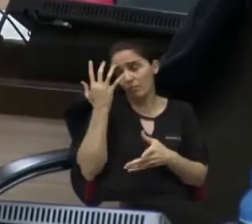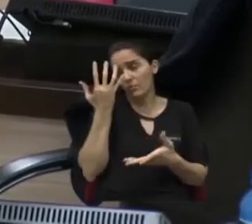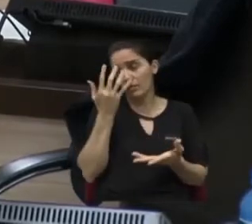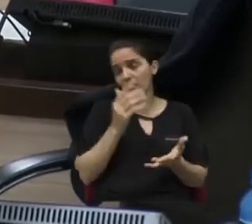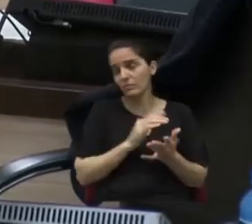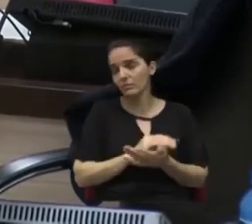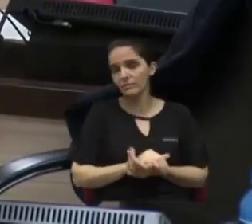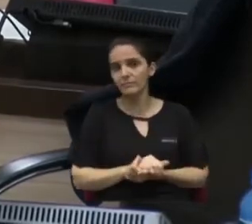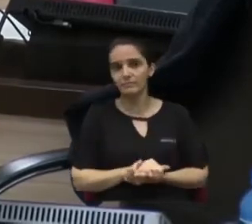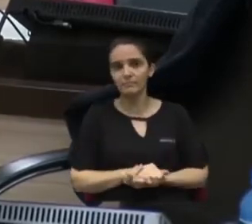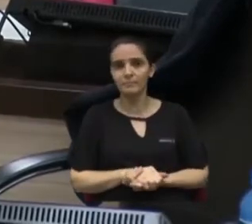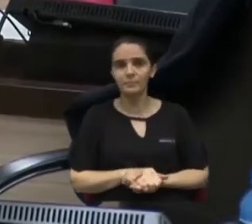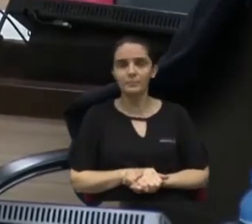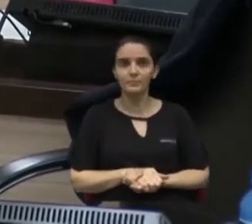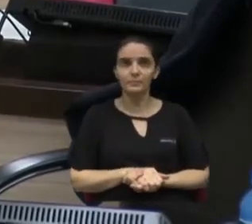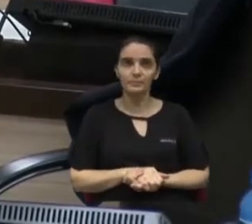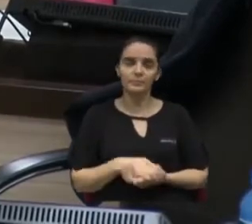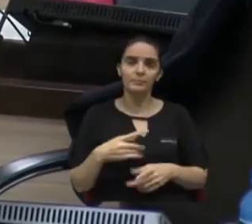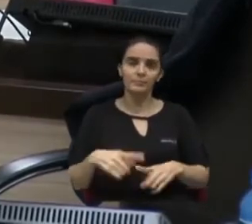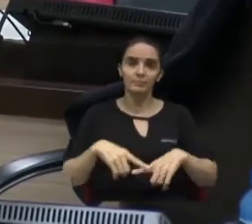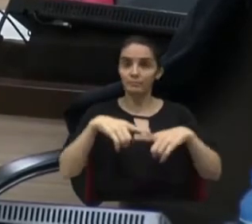menos. Mas quando